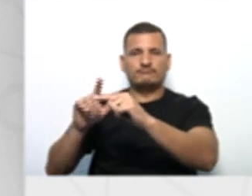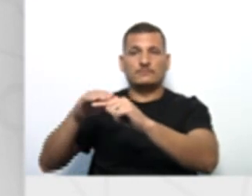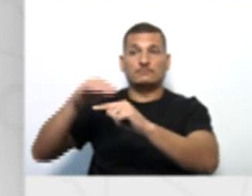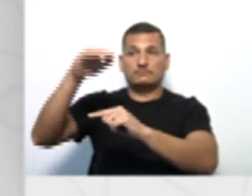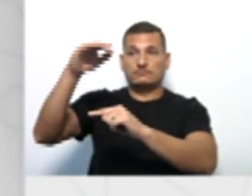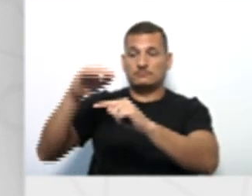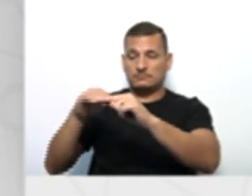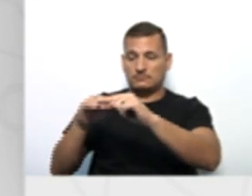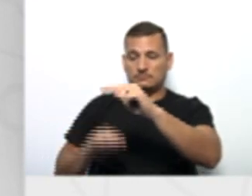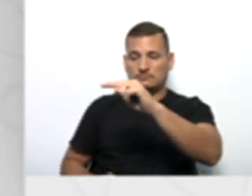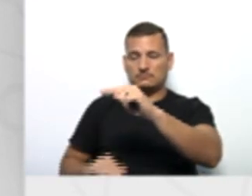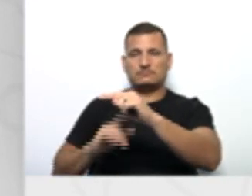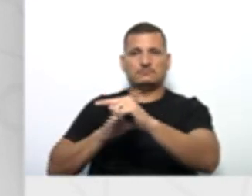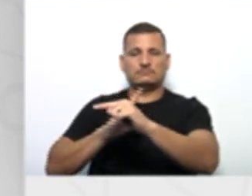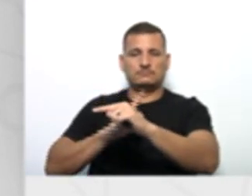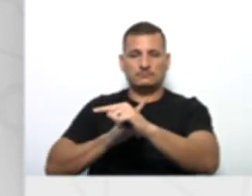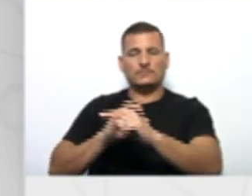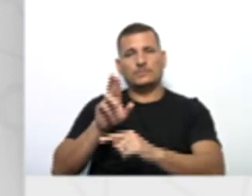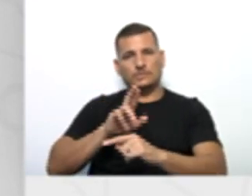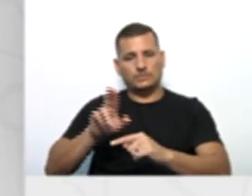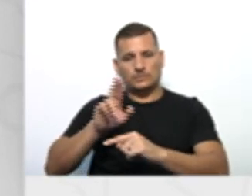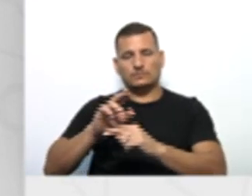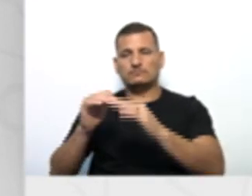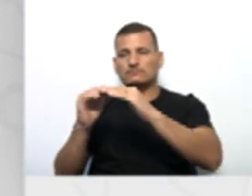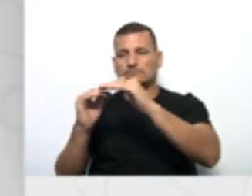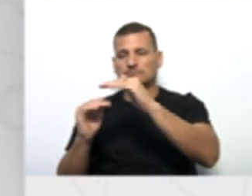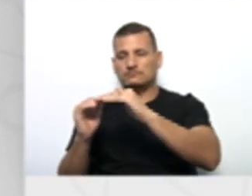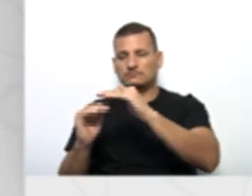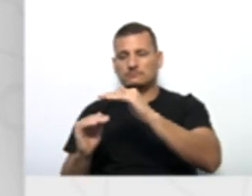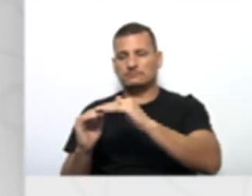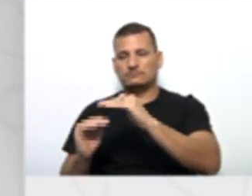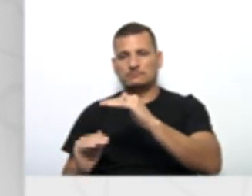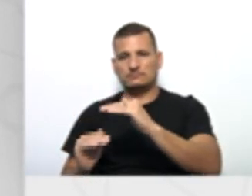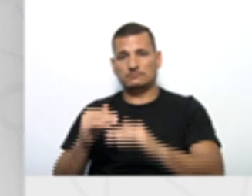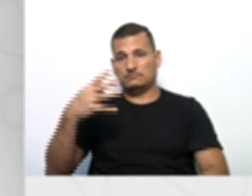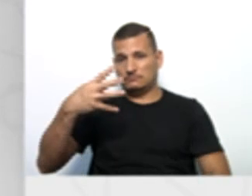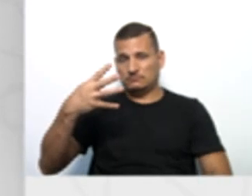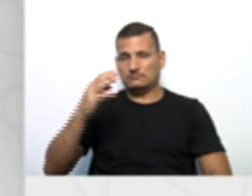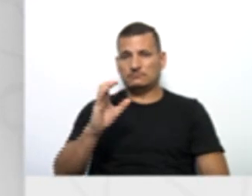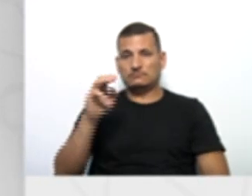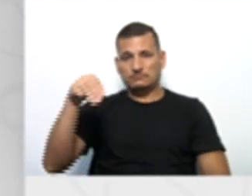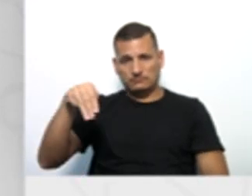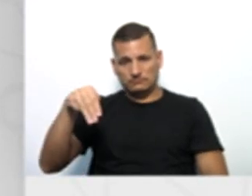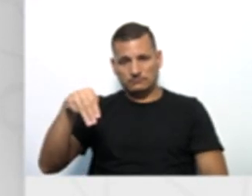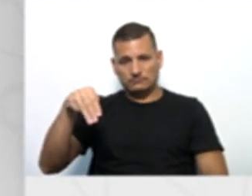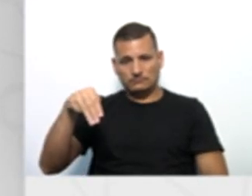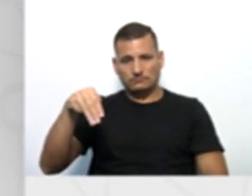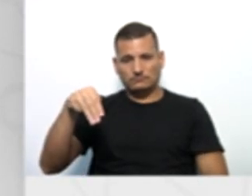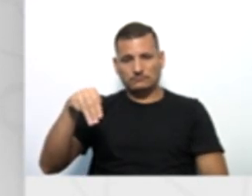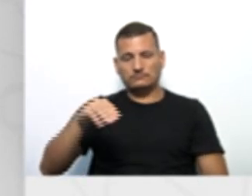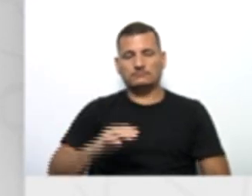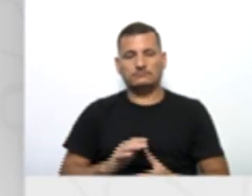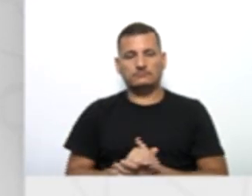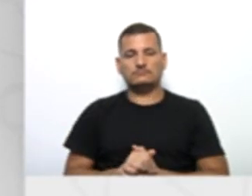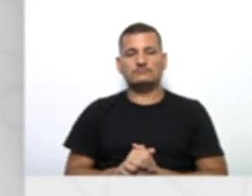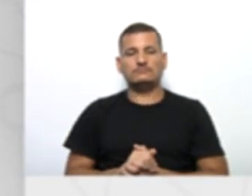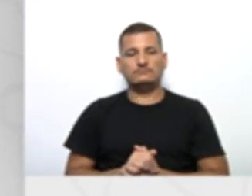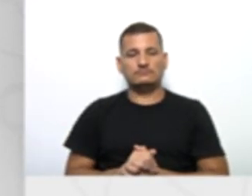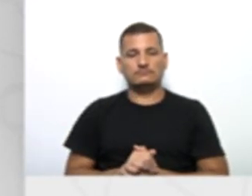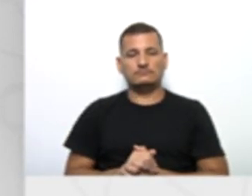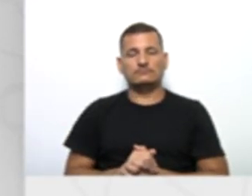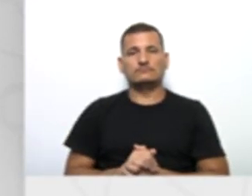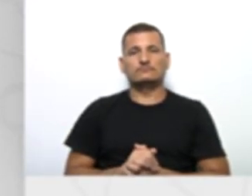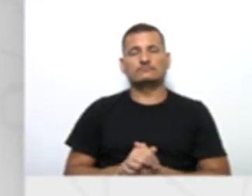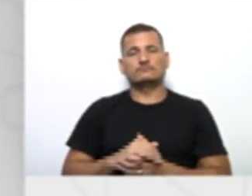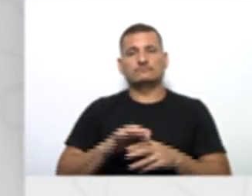texto. Eu uso um espaçamento de 4 centímetros, ok, pessoal? Então, basicamente é isso. Uma citação com